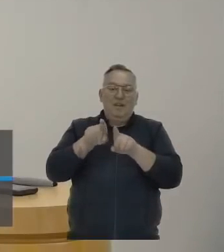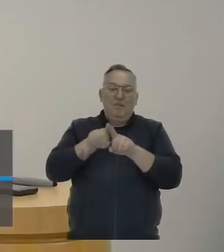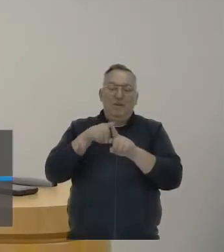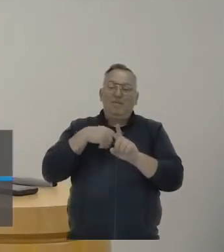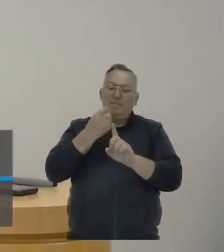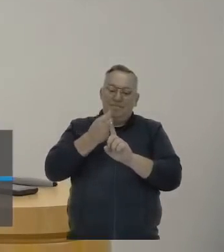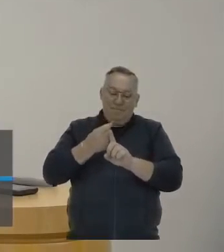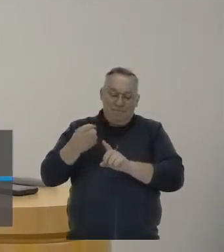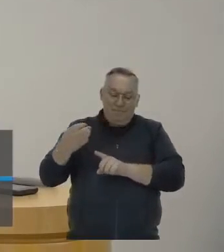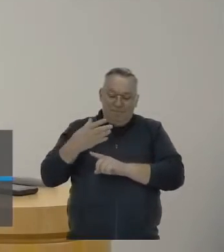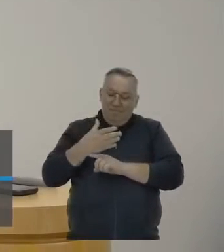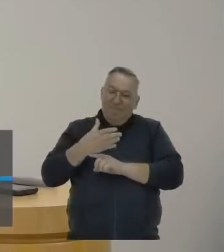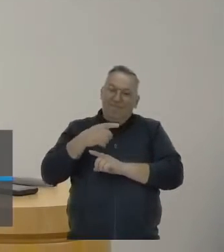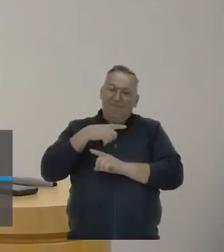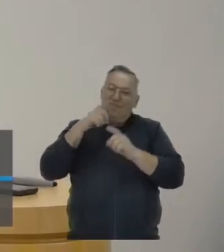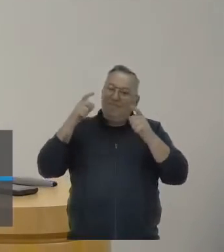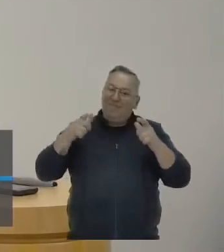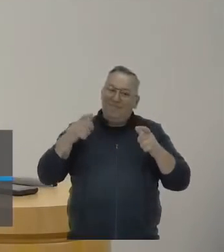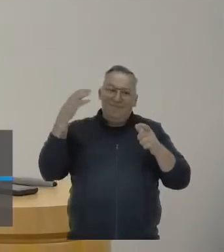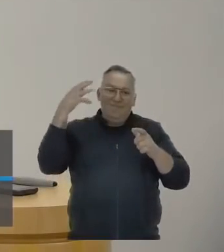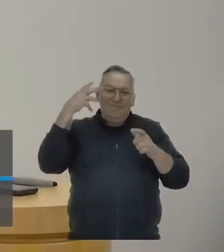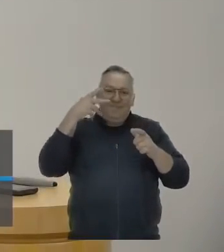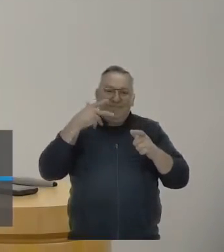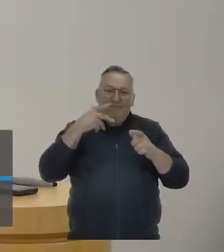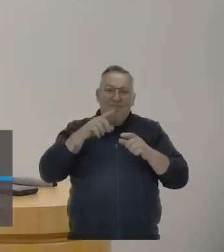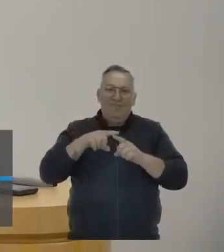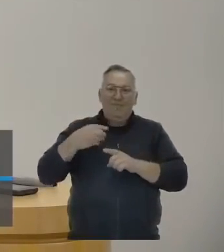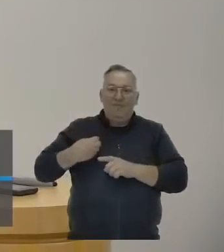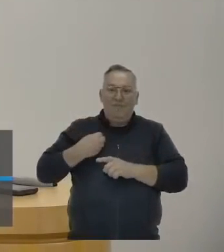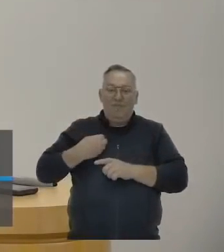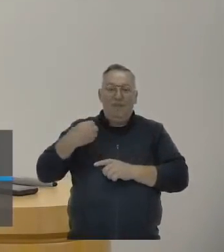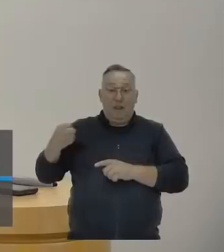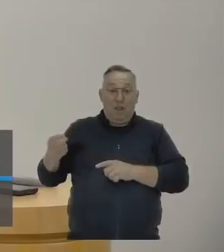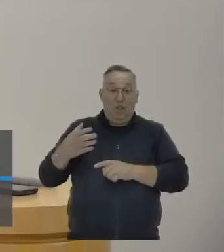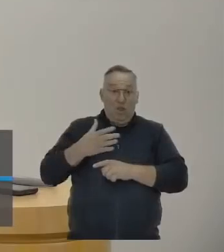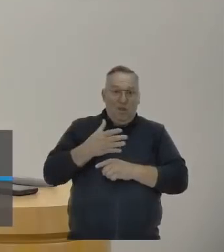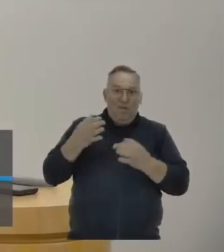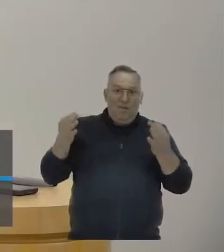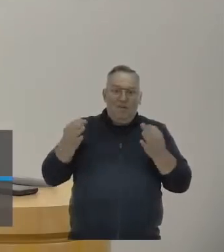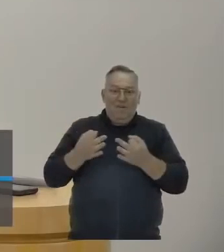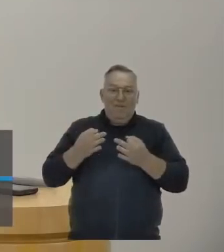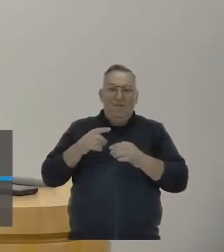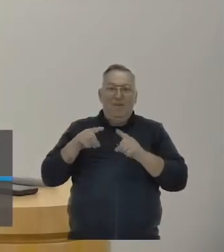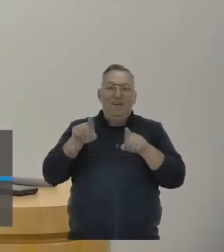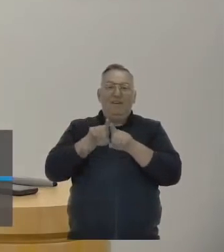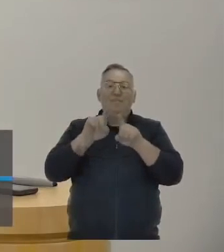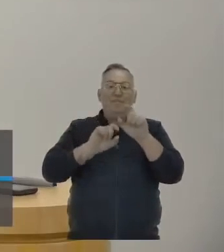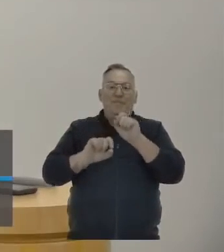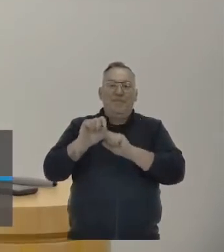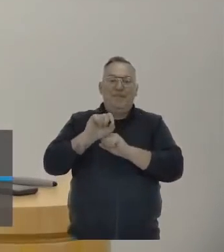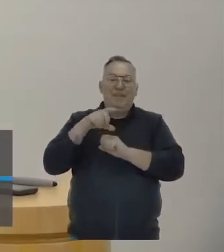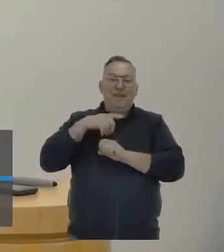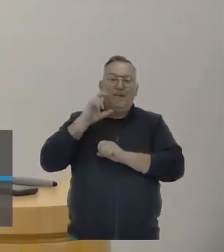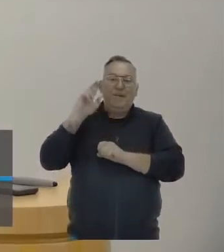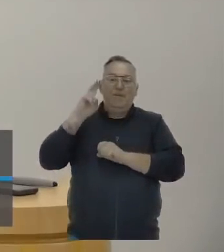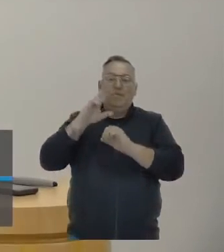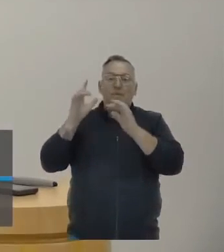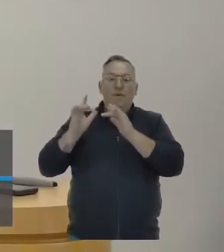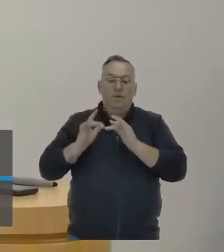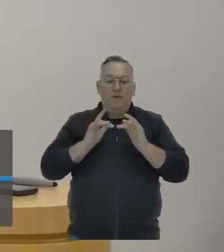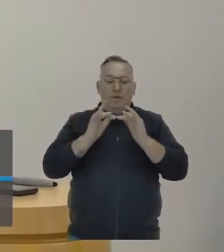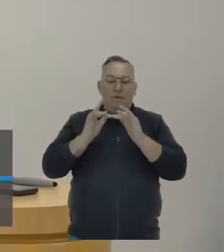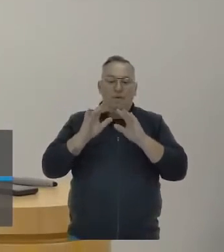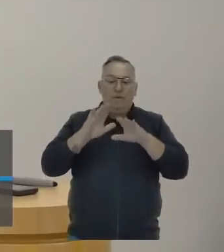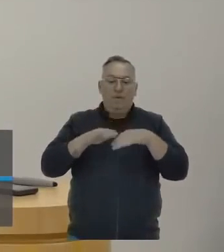semestre novo, cenário novo, vida nova, não é isso? E é lógico que a gente precisa de uma boa interação,